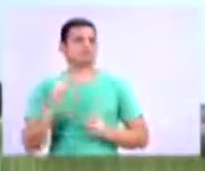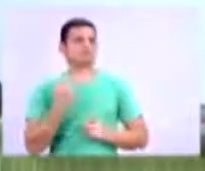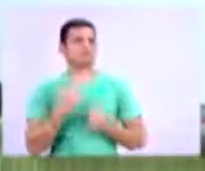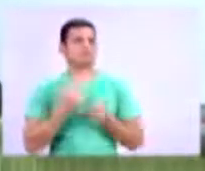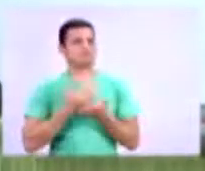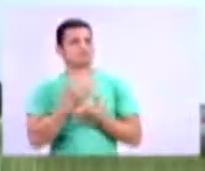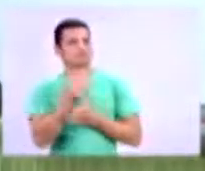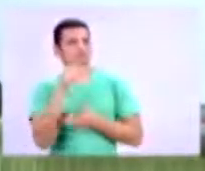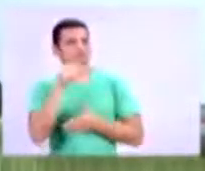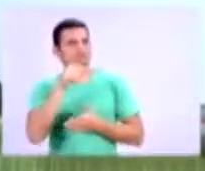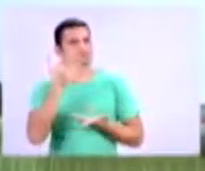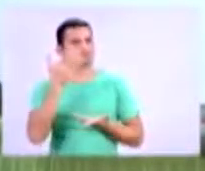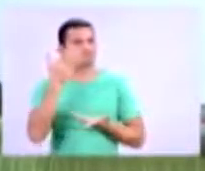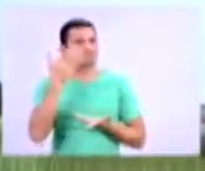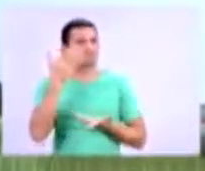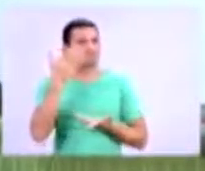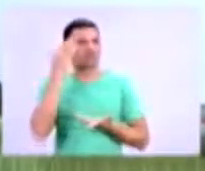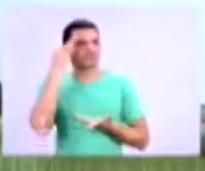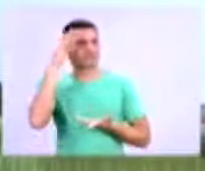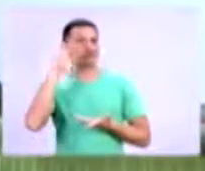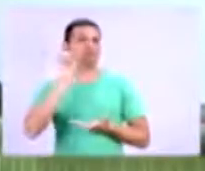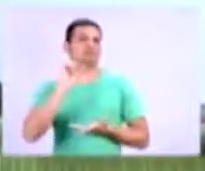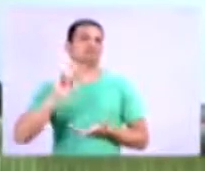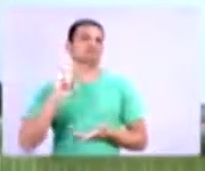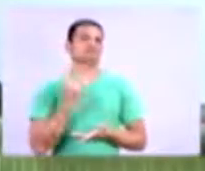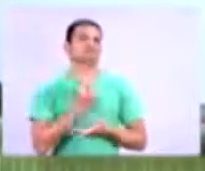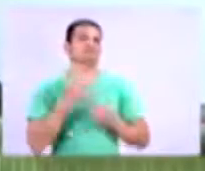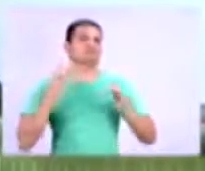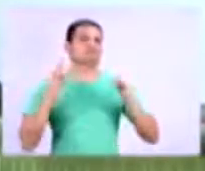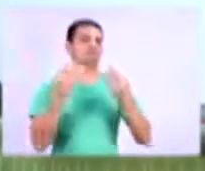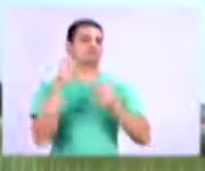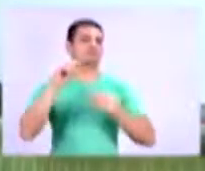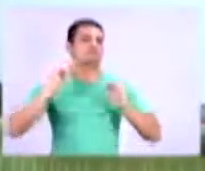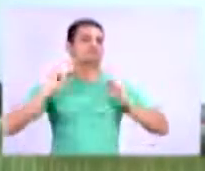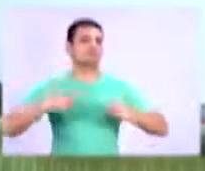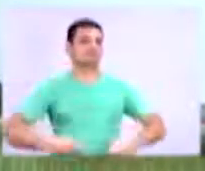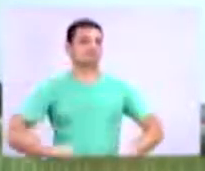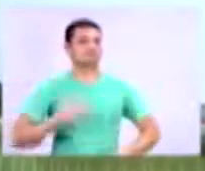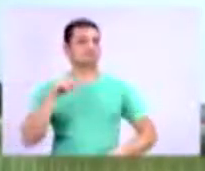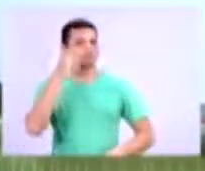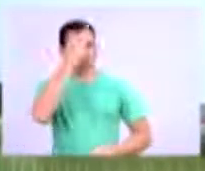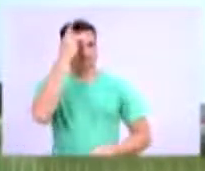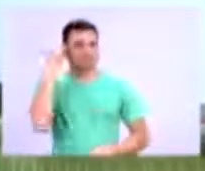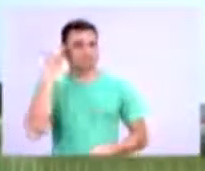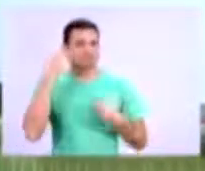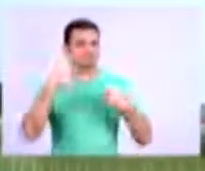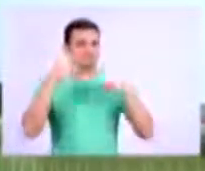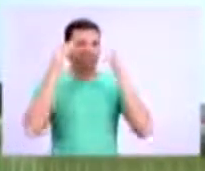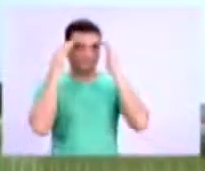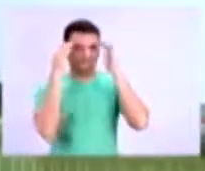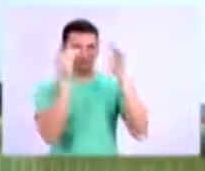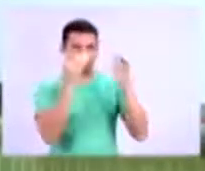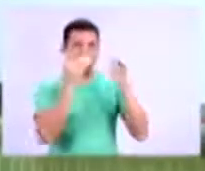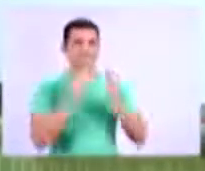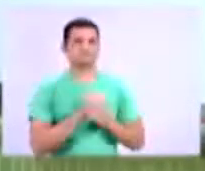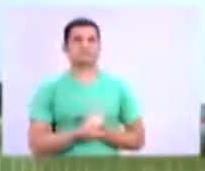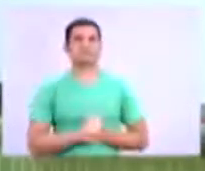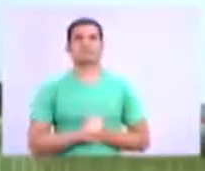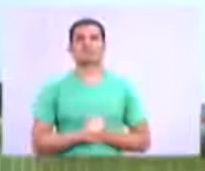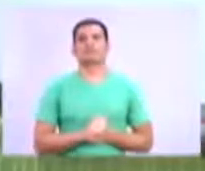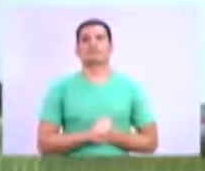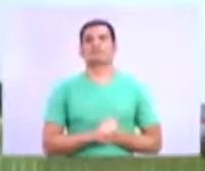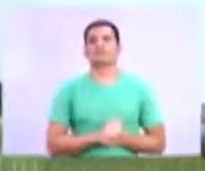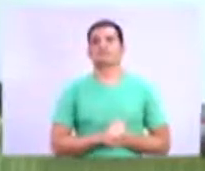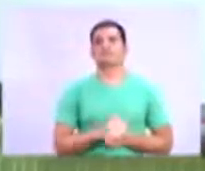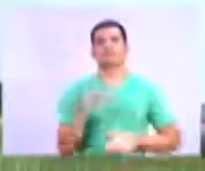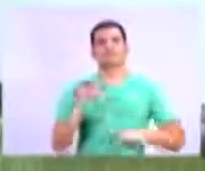princípio. Todos nós somos seres humanos, portanto, somos pessoas que merecemos respeito. Não é que, às vezes, as